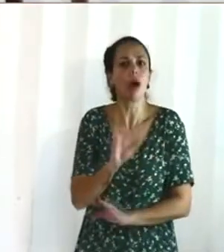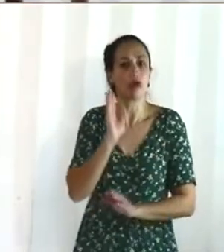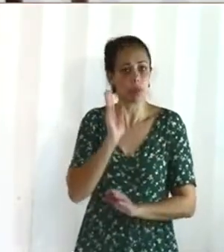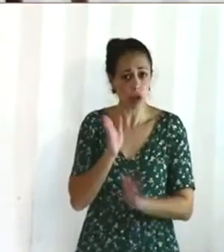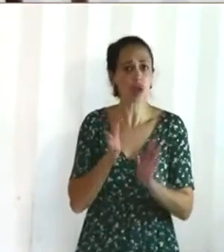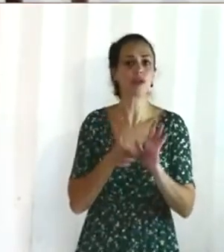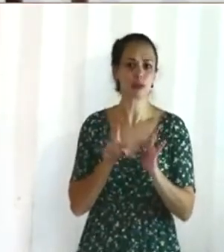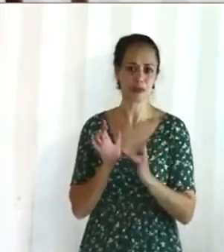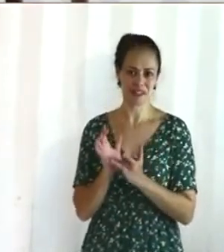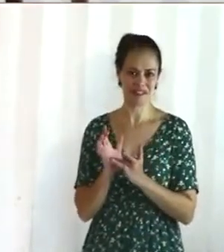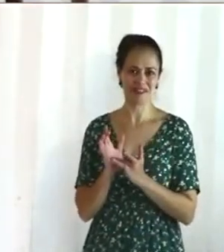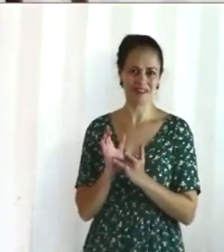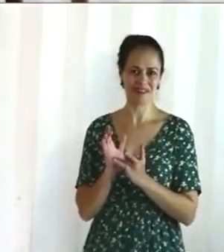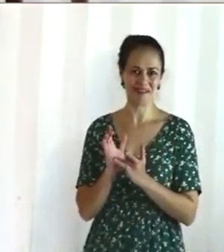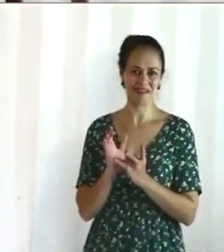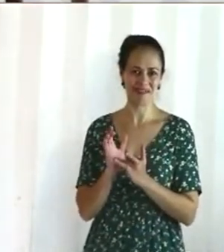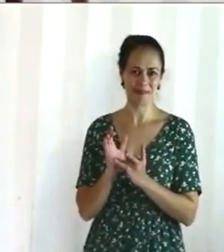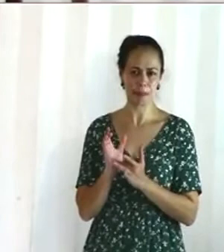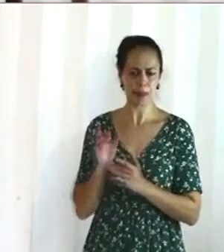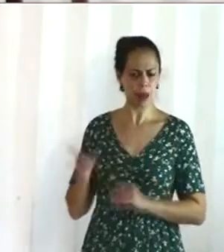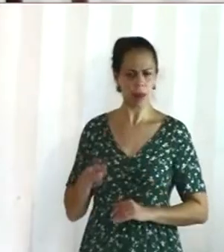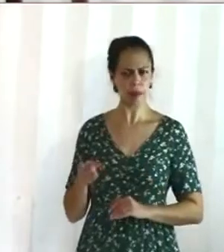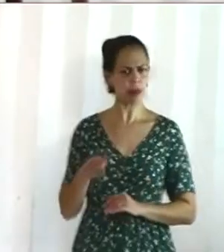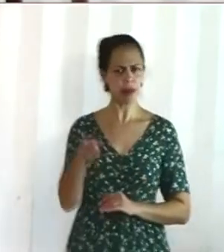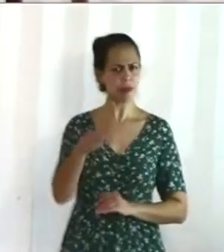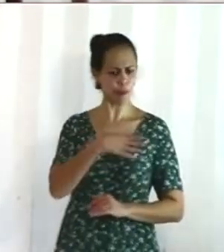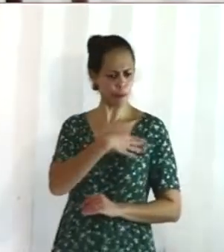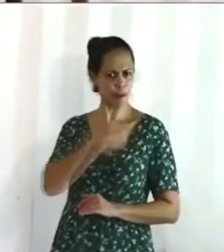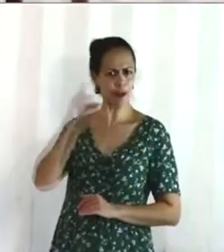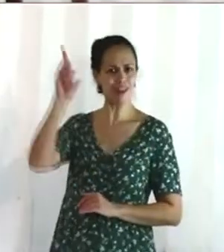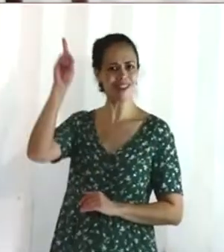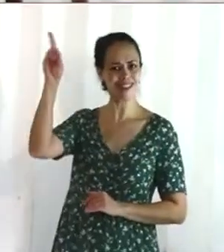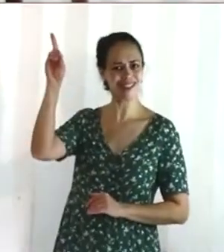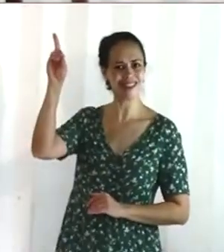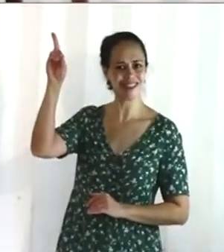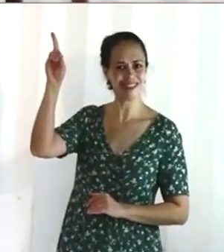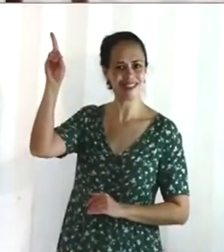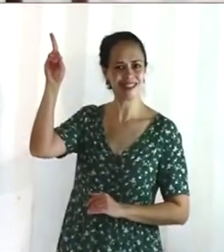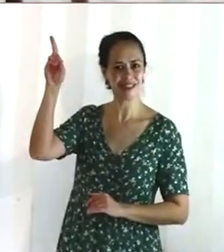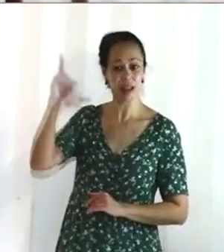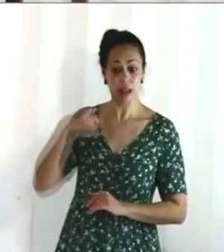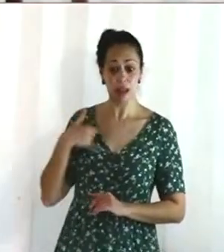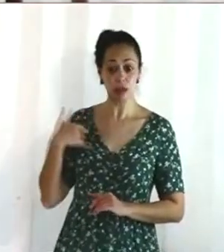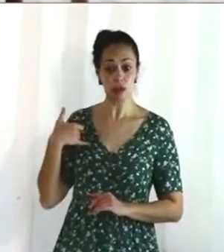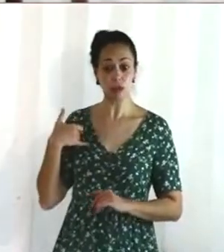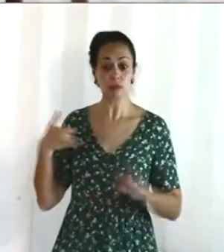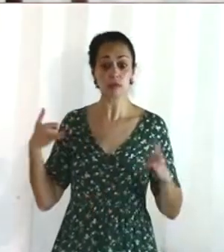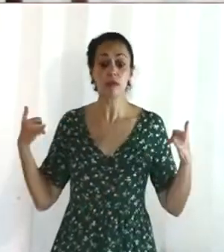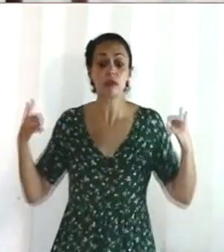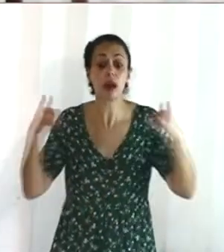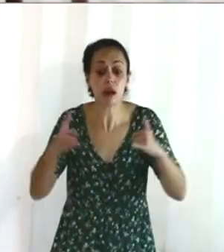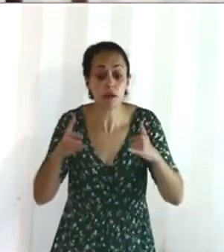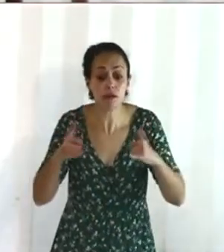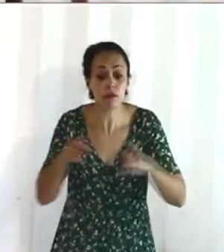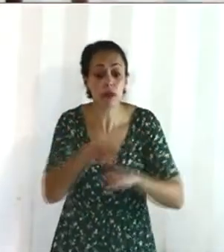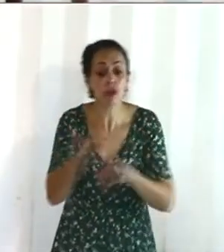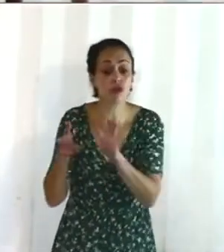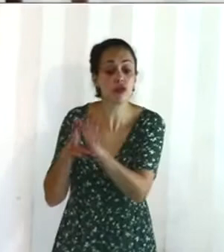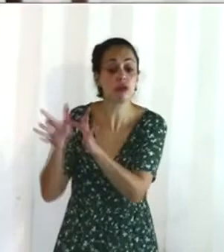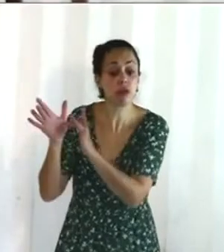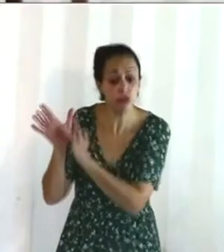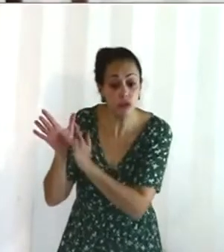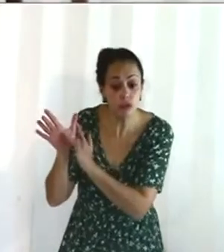de Deus. Então, João está ensinando que esse é o Jesus que ele